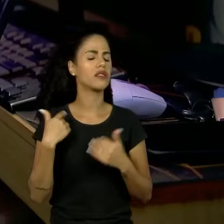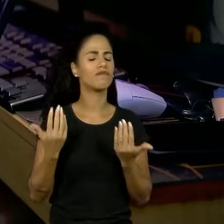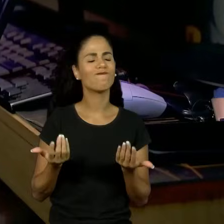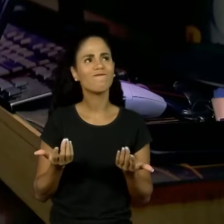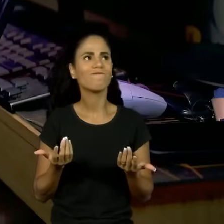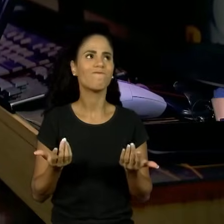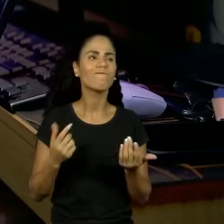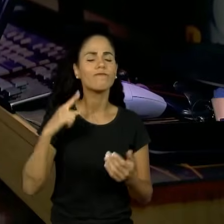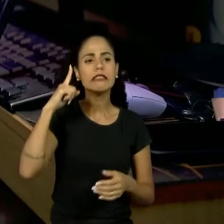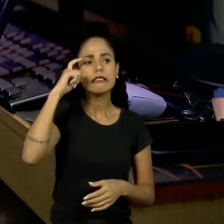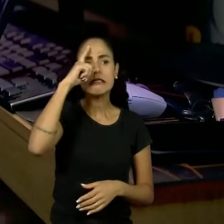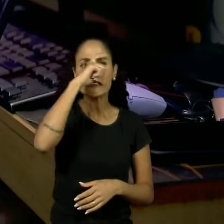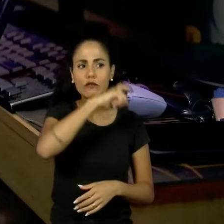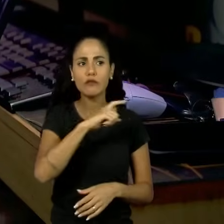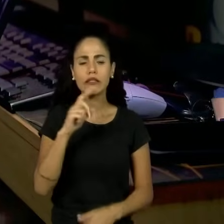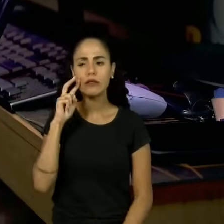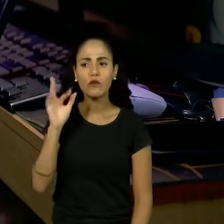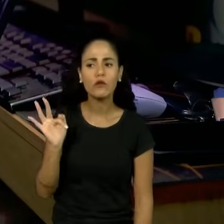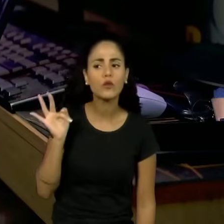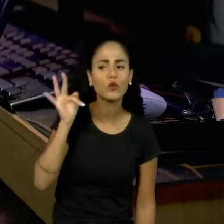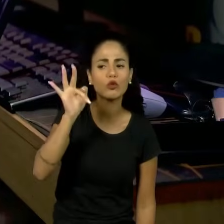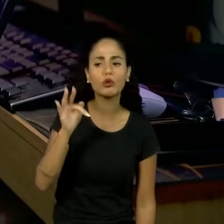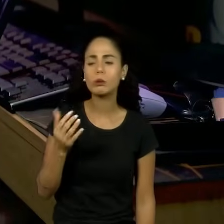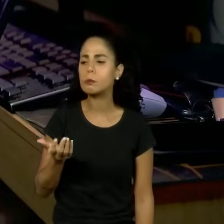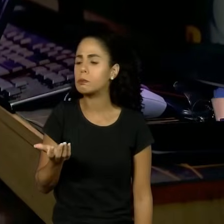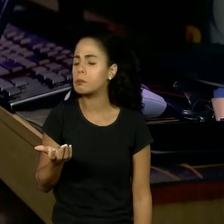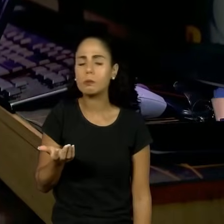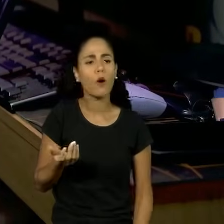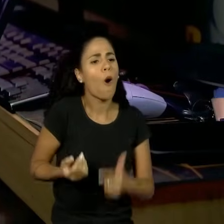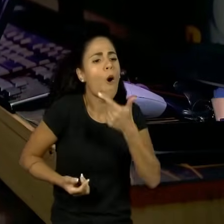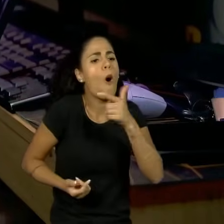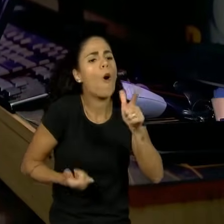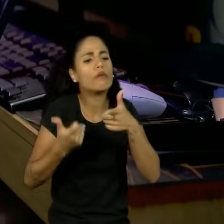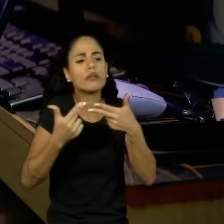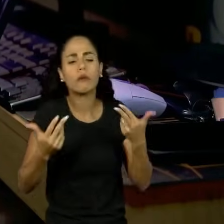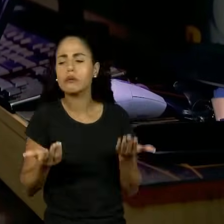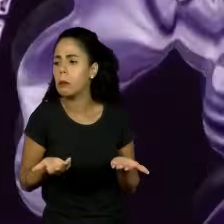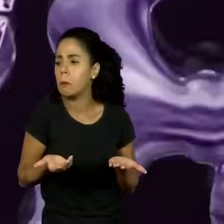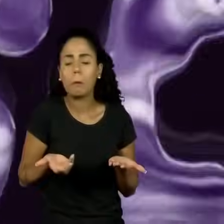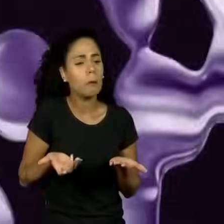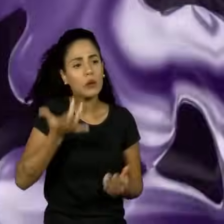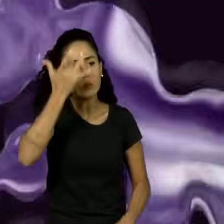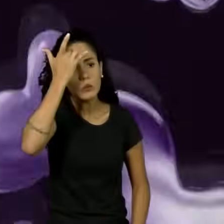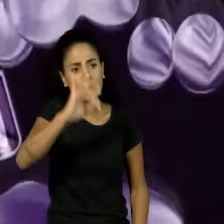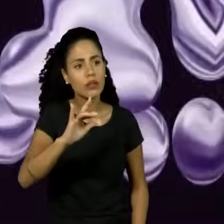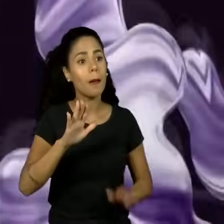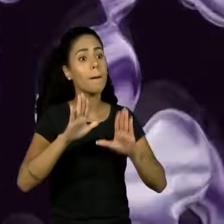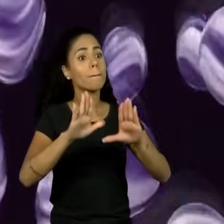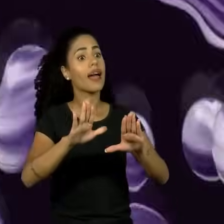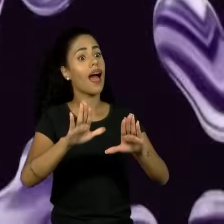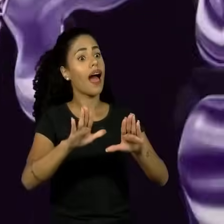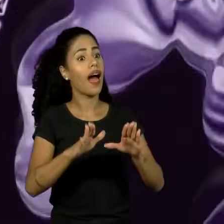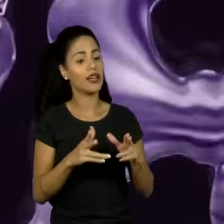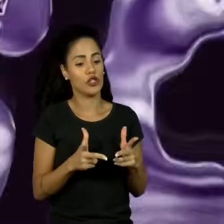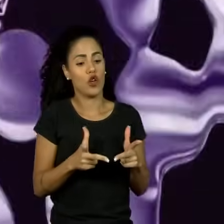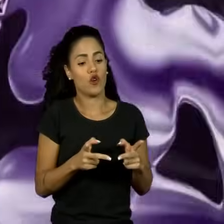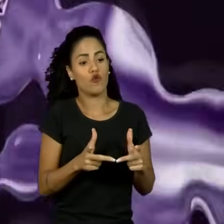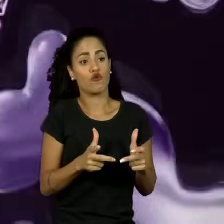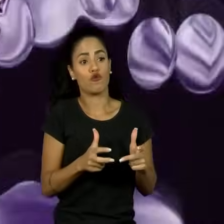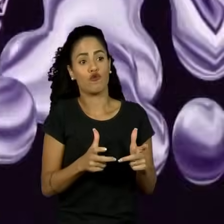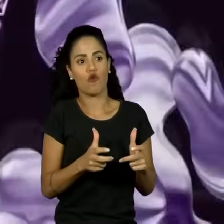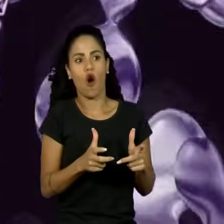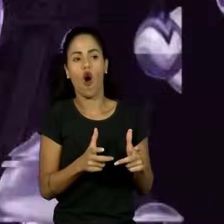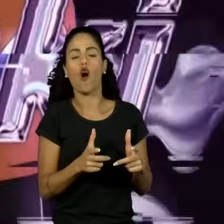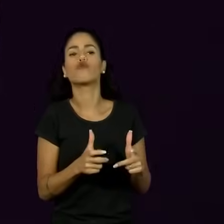conseguia enxergar outro meio de tirar uma renda daquilo. Dos jogos eu tenho a